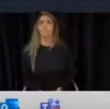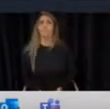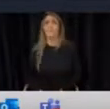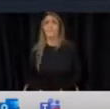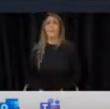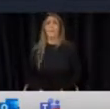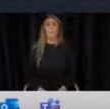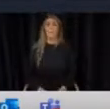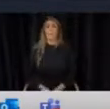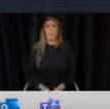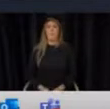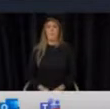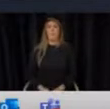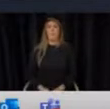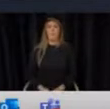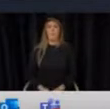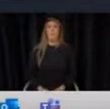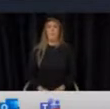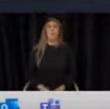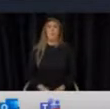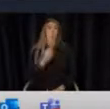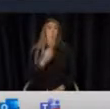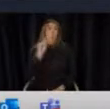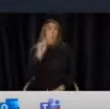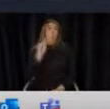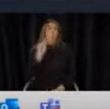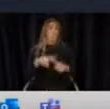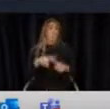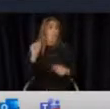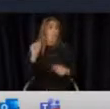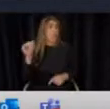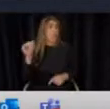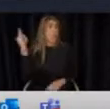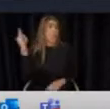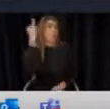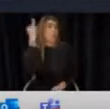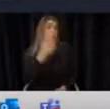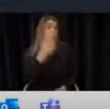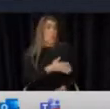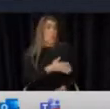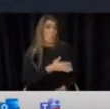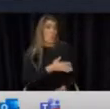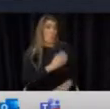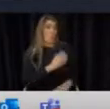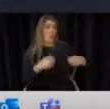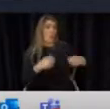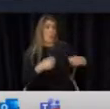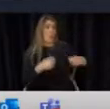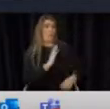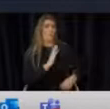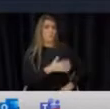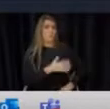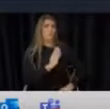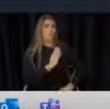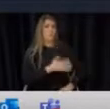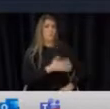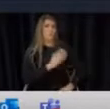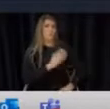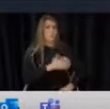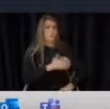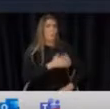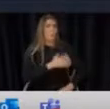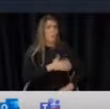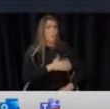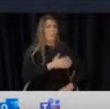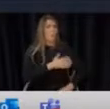o coração ainda precisa estar batendo. Uma vez que o coração para, não pode ser doador de órgãos. Então, tudo que a gente faz nesse